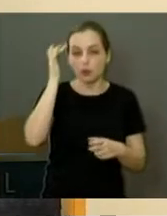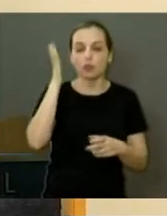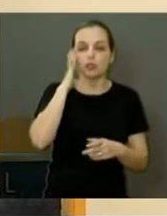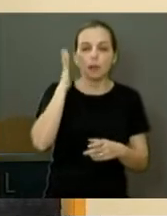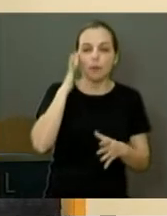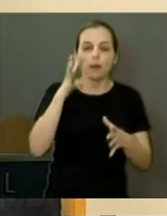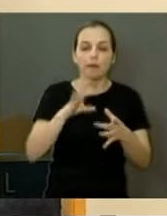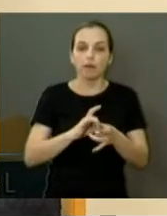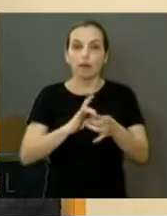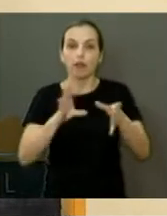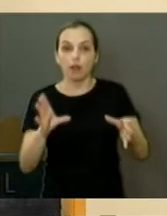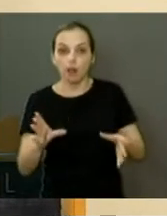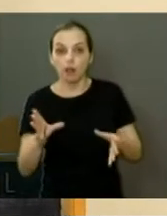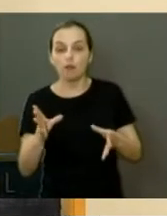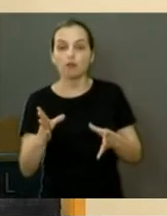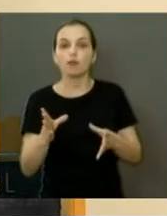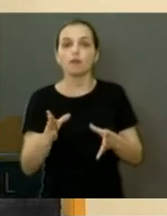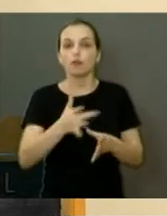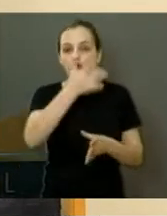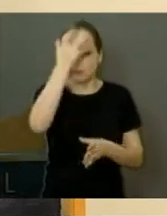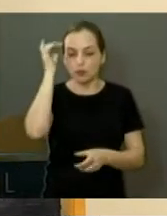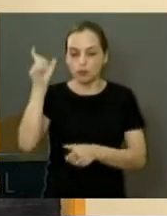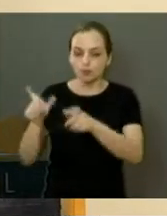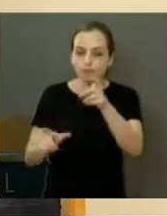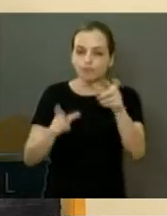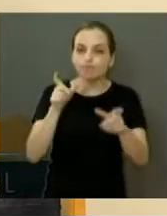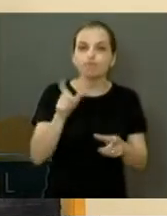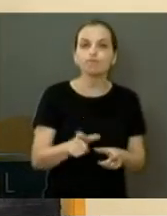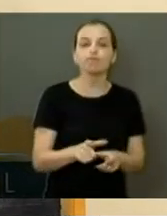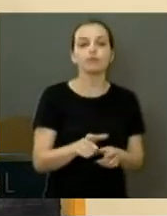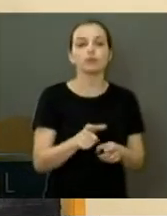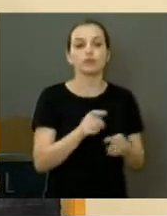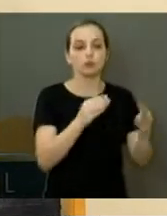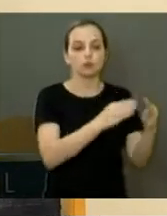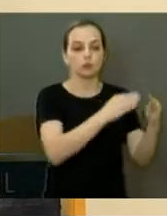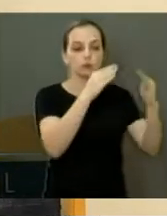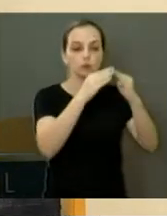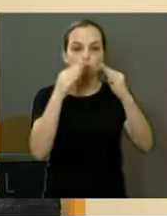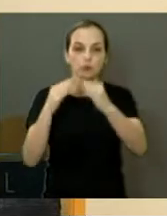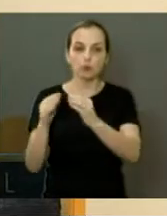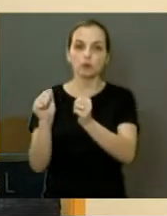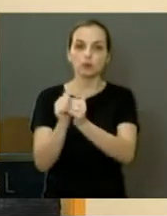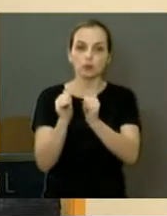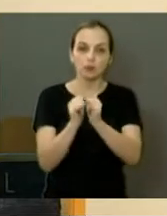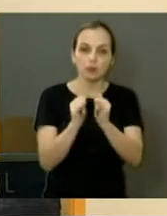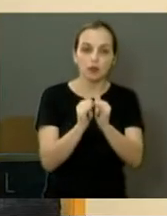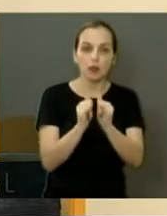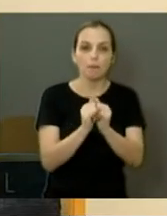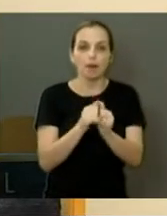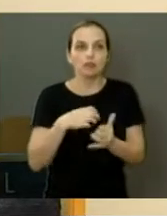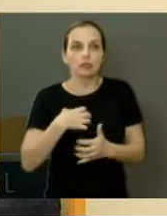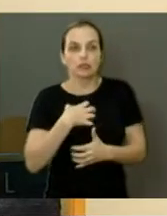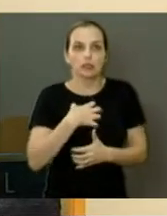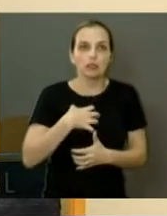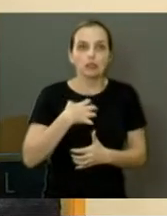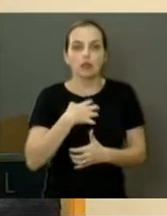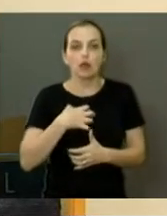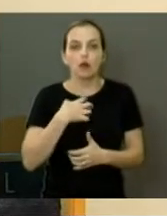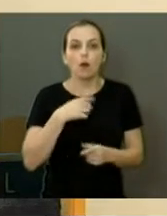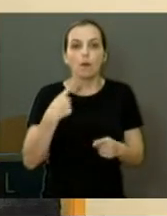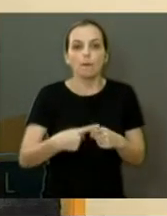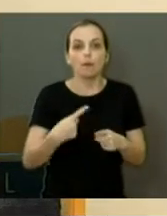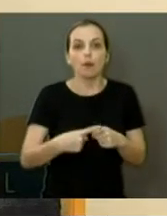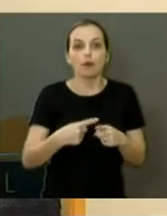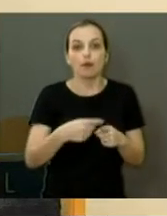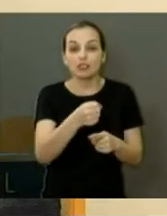coisa e tal. Esse pessoal da praça, realmente, essa vizinhança, ele se sente sensibilizado, ele se sente ruins, mal dentro deles, por essa geladeira